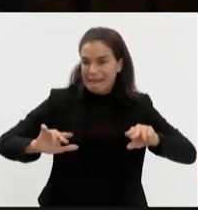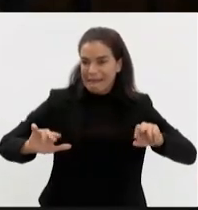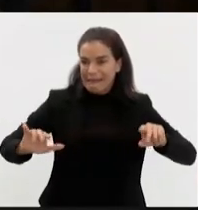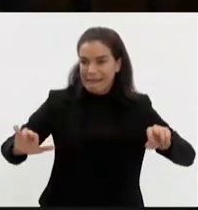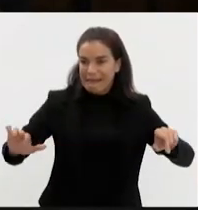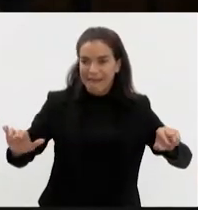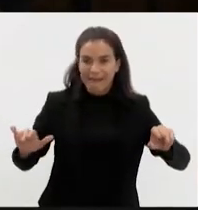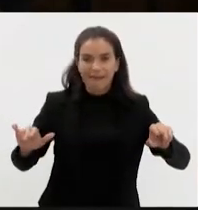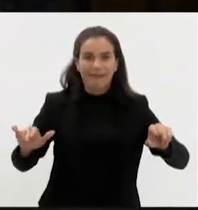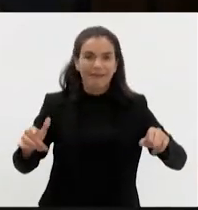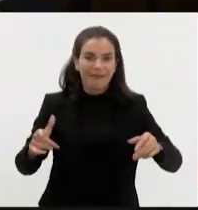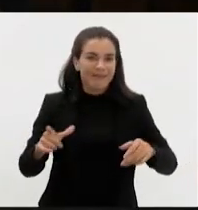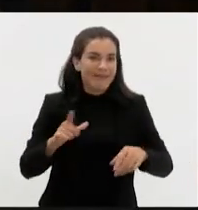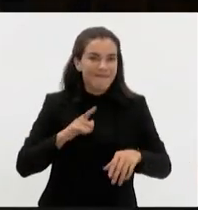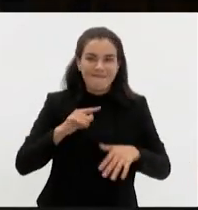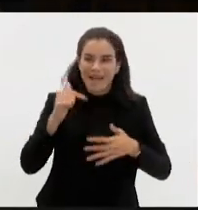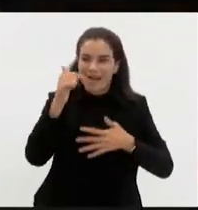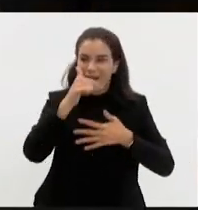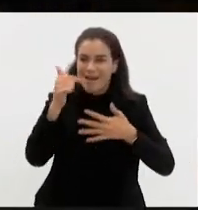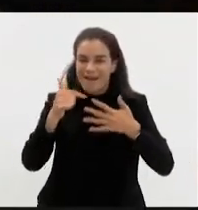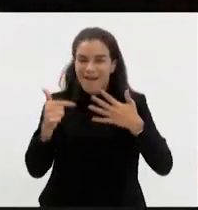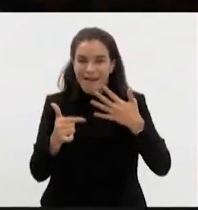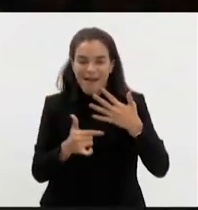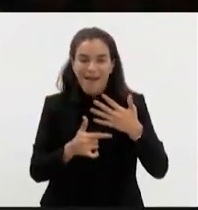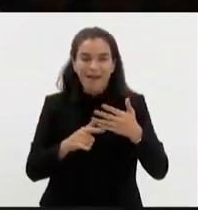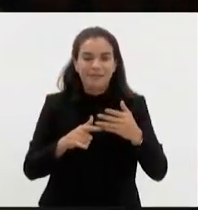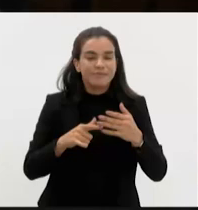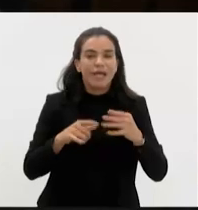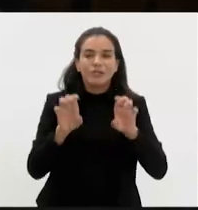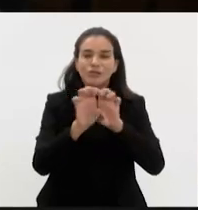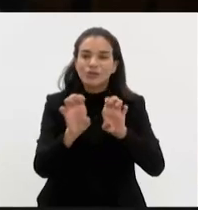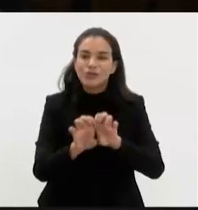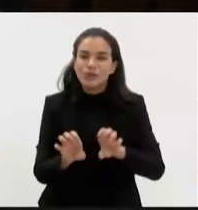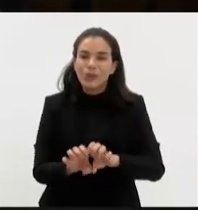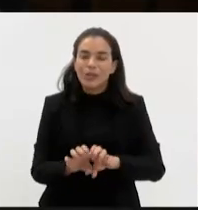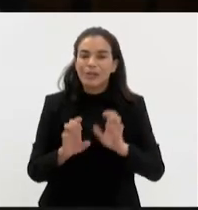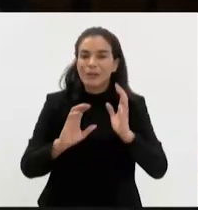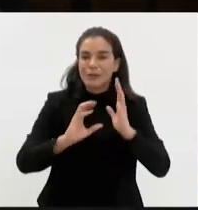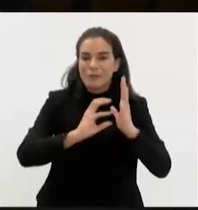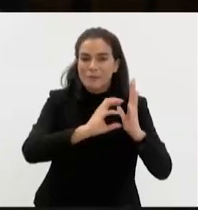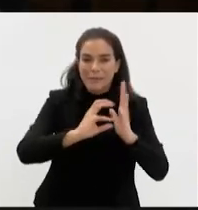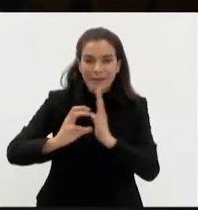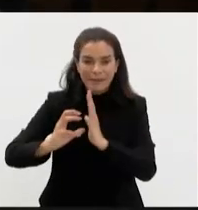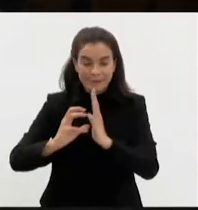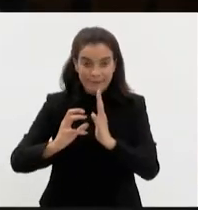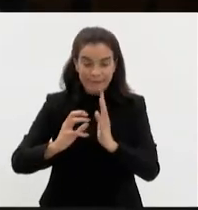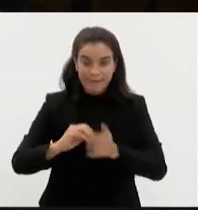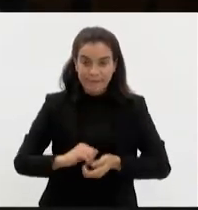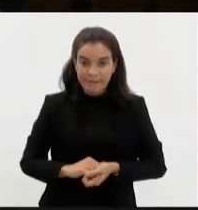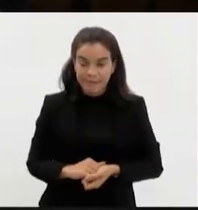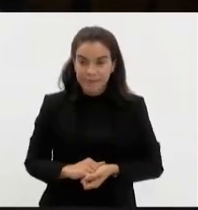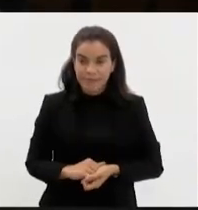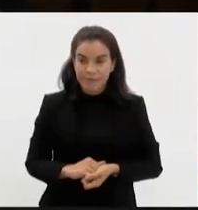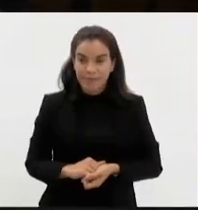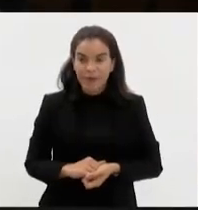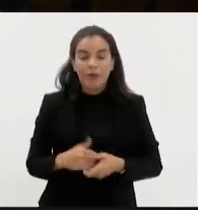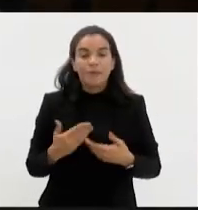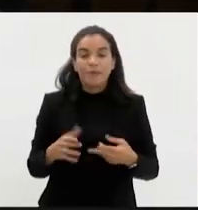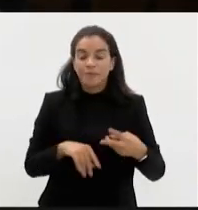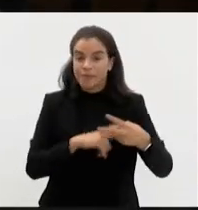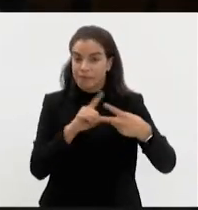que cortam transversalmente as estruturas dos partidos e desafiam a própria estrutura dos partidos né